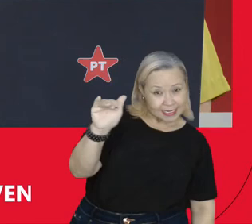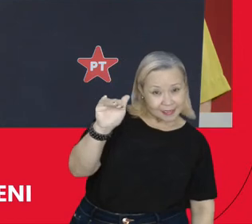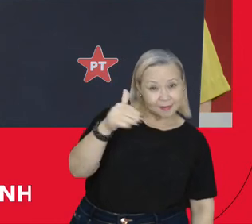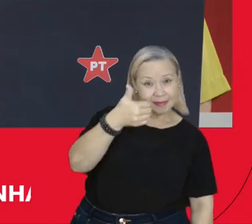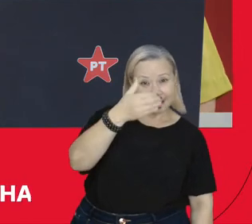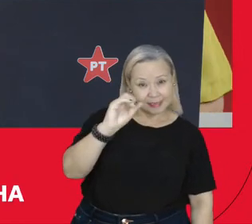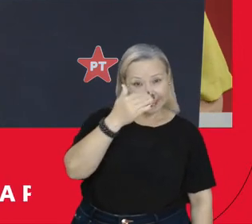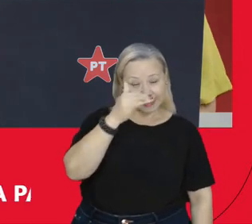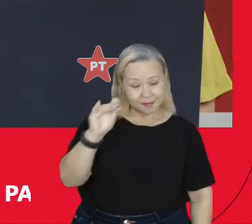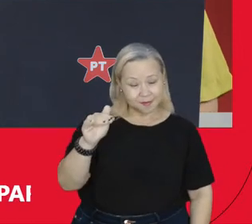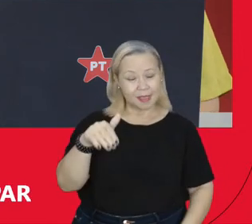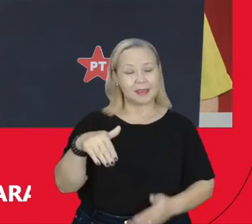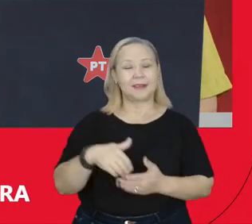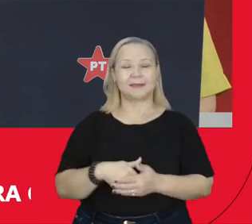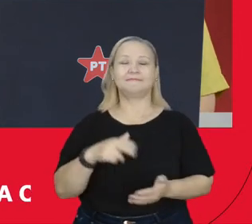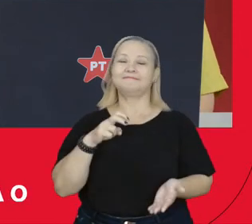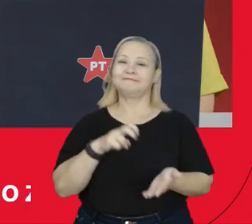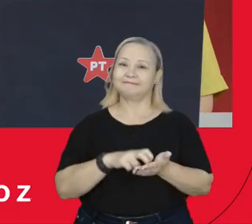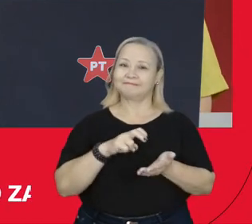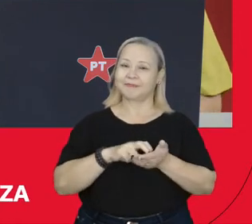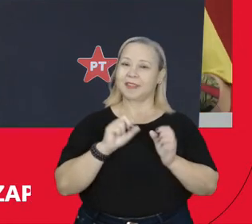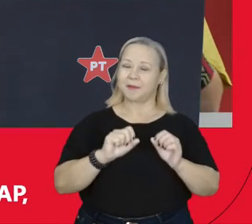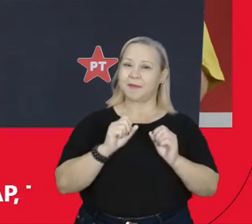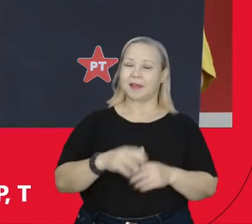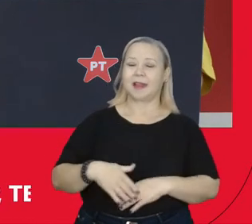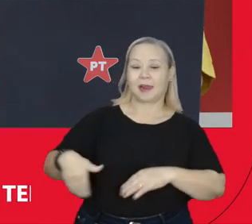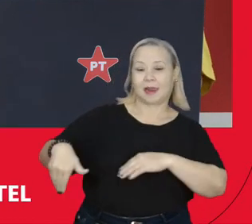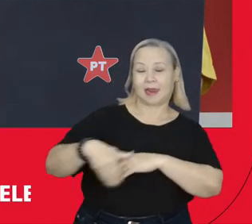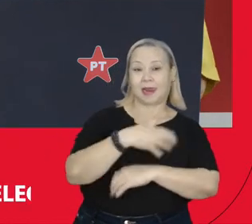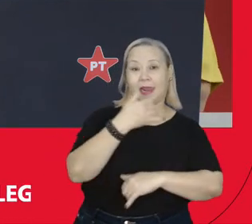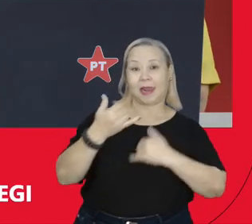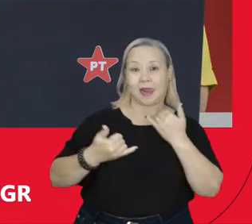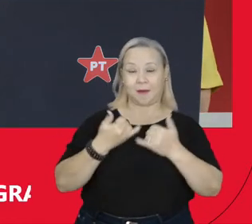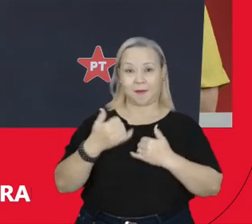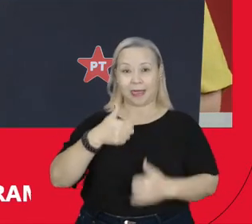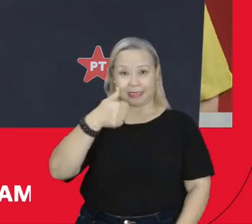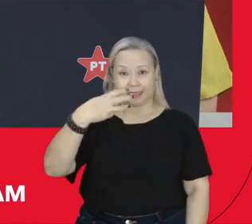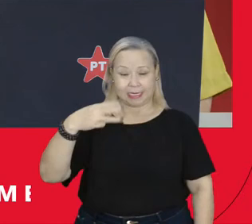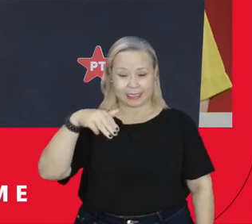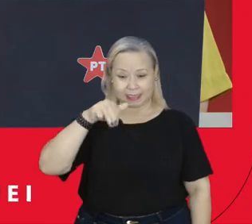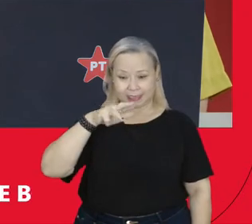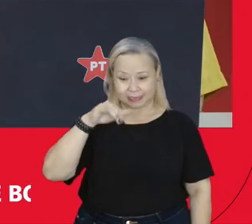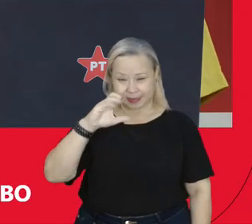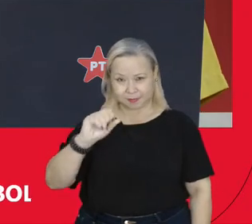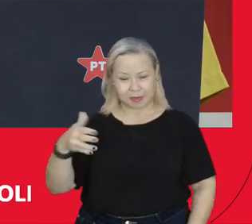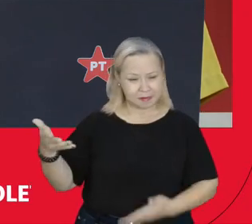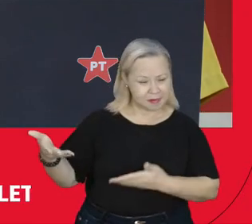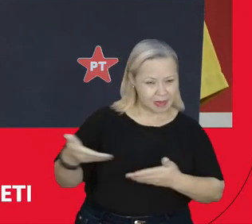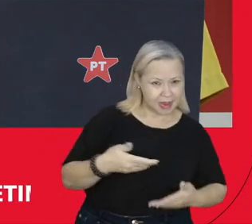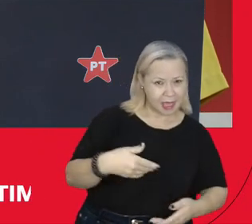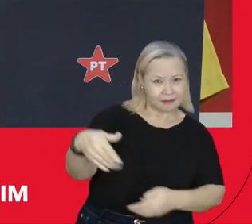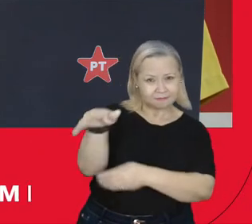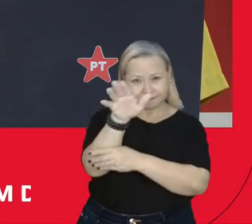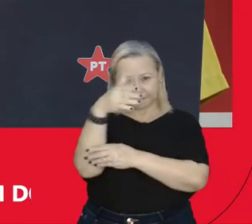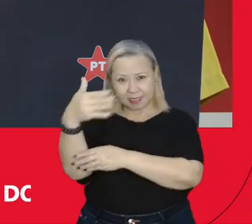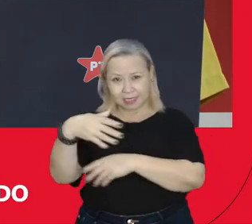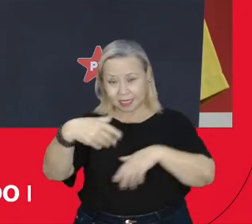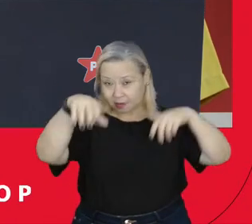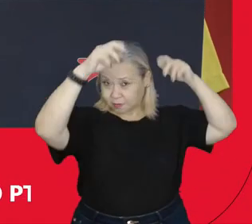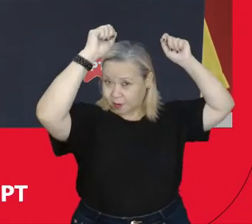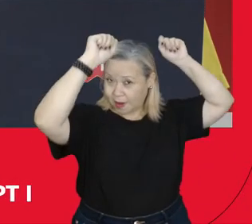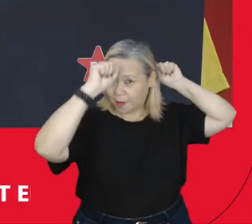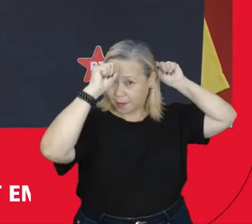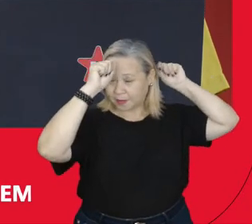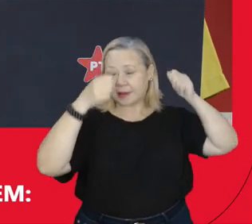Parque 13 de Maio, vista sua camisa vermelha, leve sua bandeira, bote seu boné, nós vamos estar lá